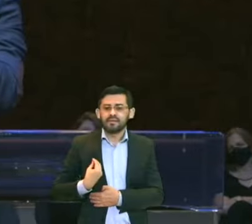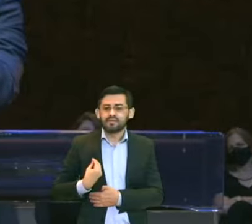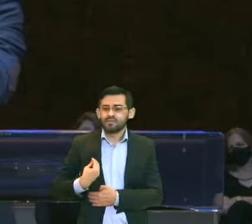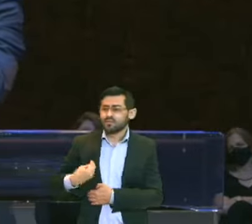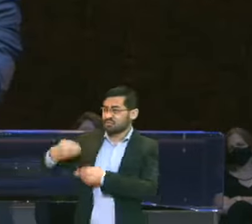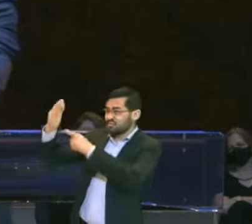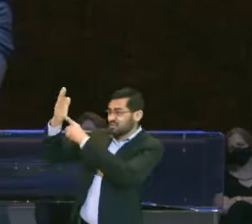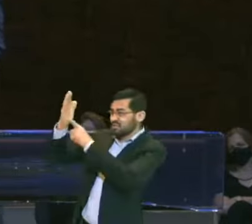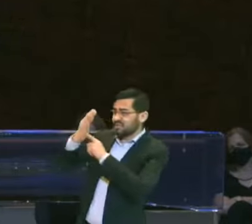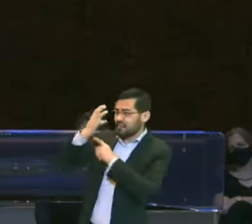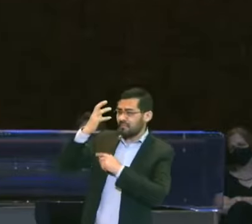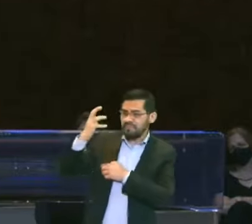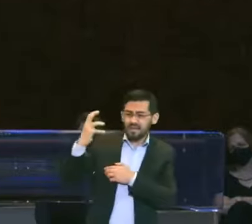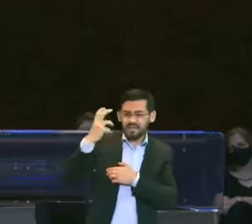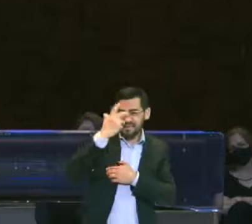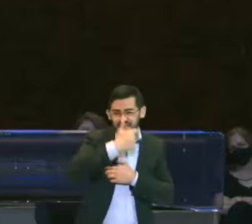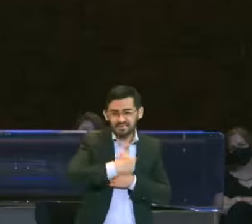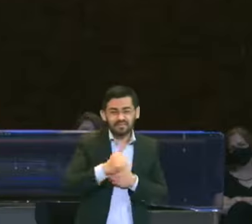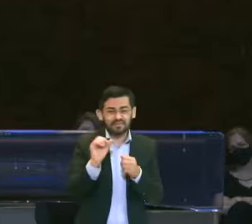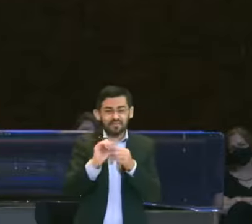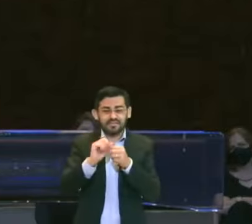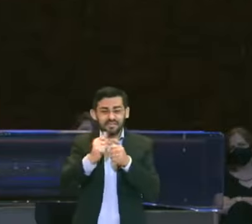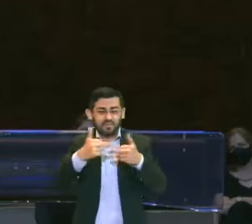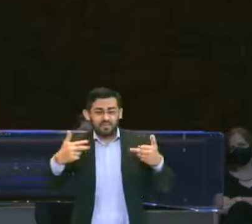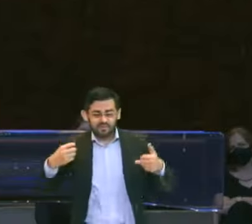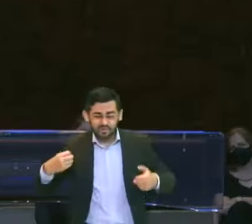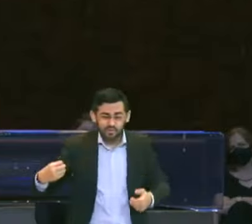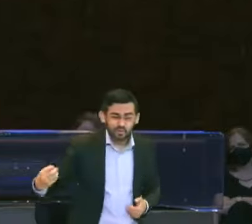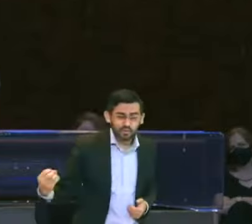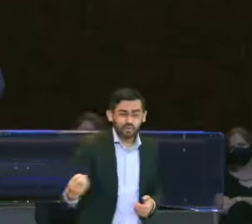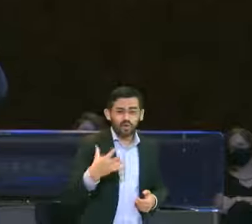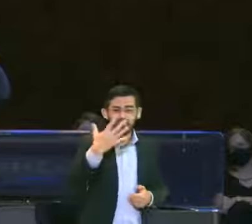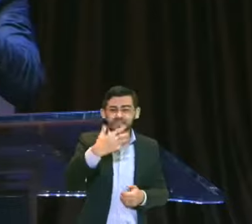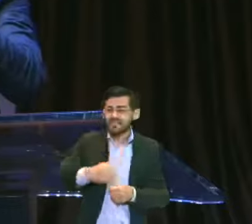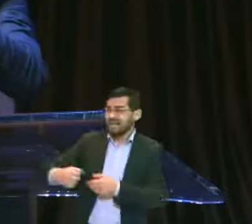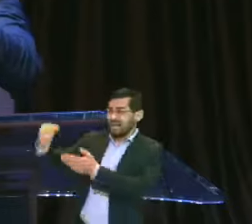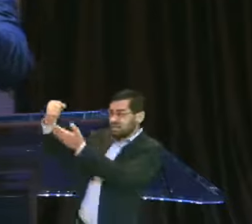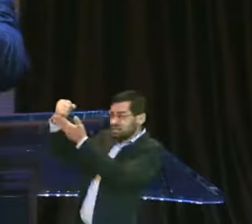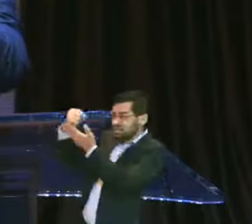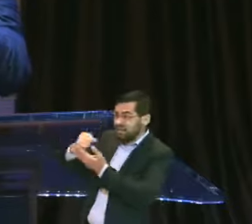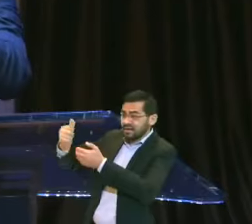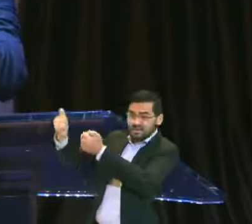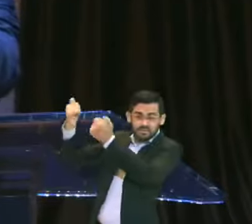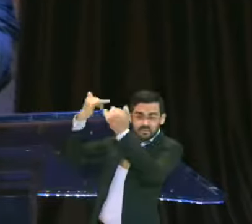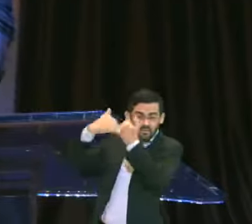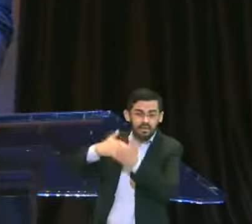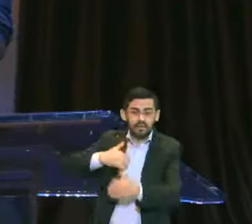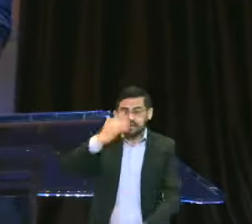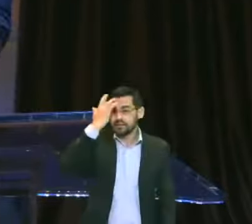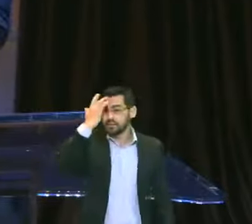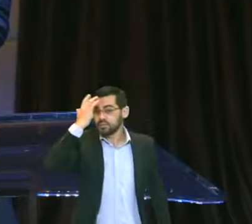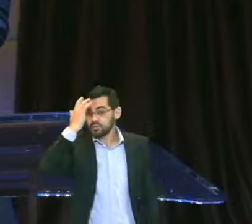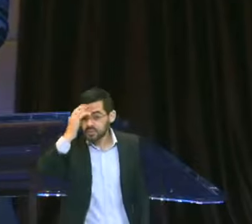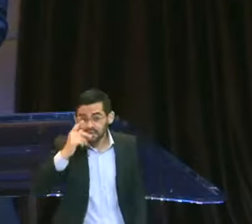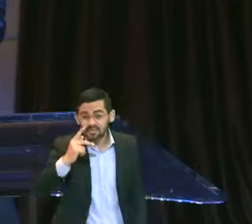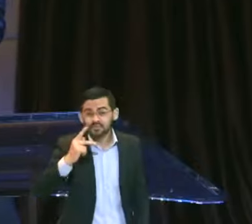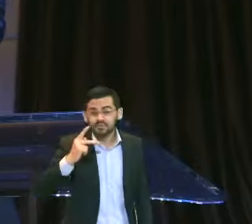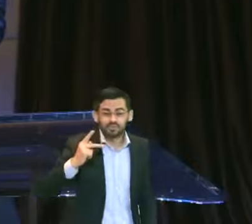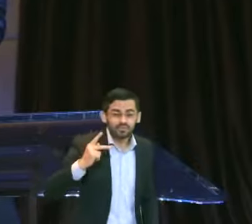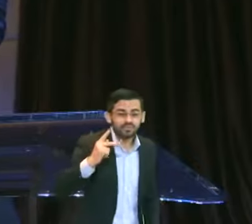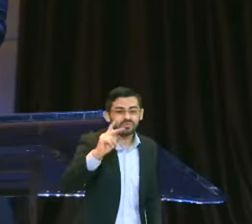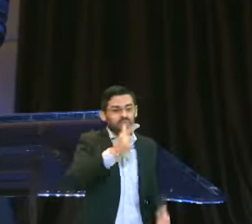beleza, trazer multiplicação, trazer favor e bênção. Eu não sei qual é a sua